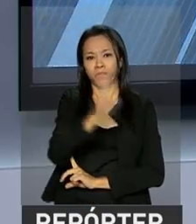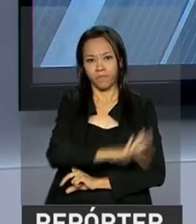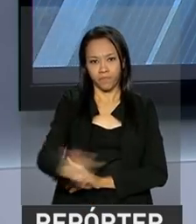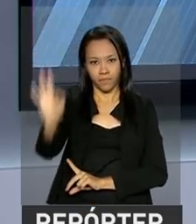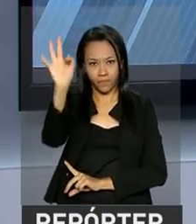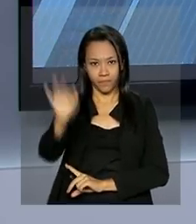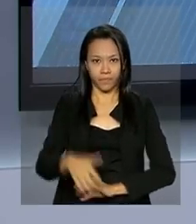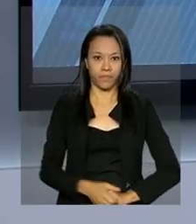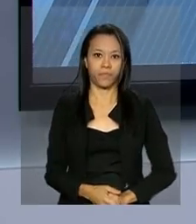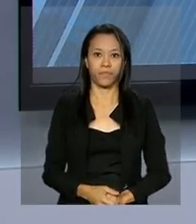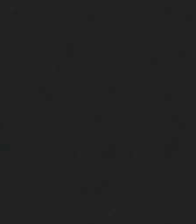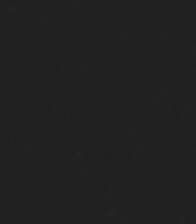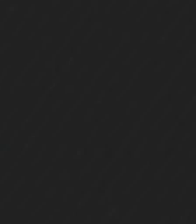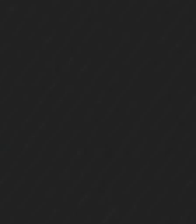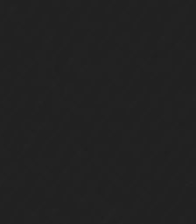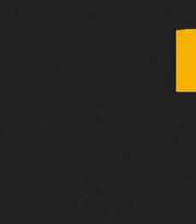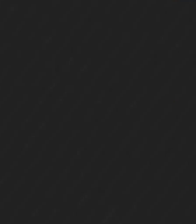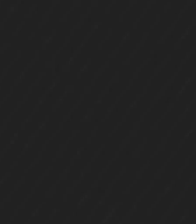federal